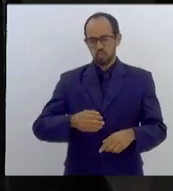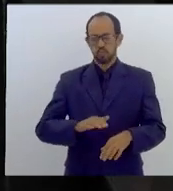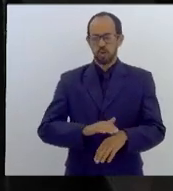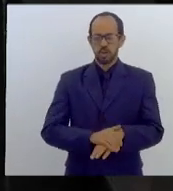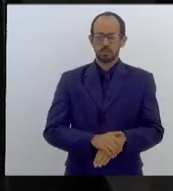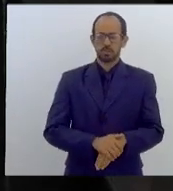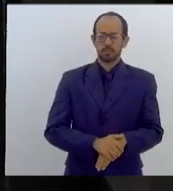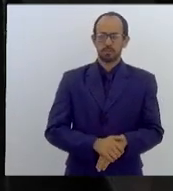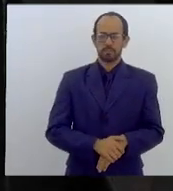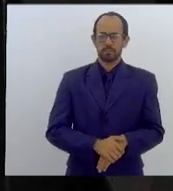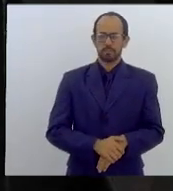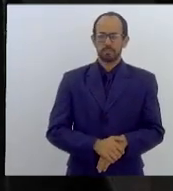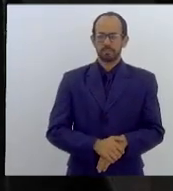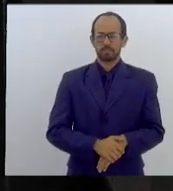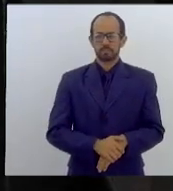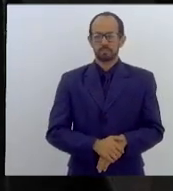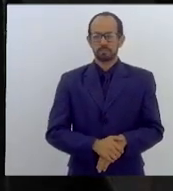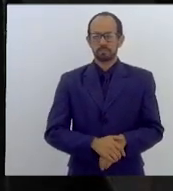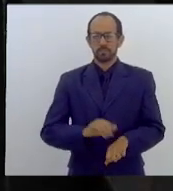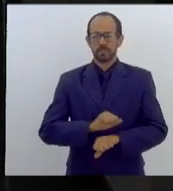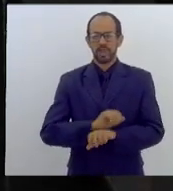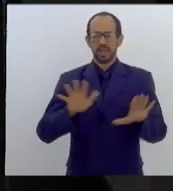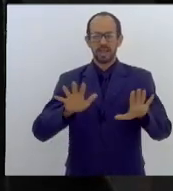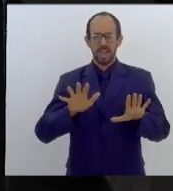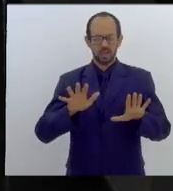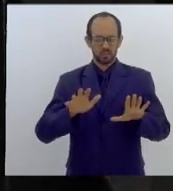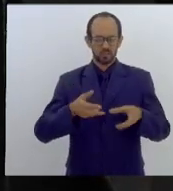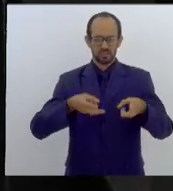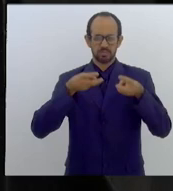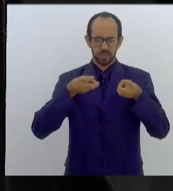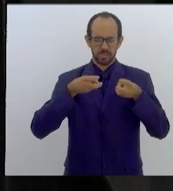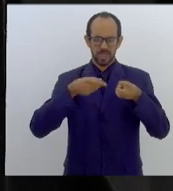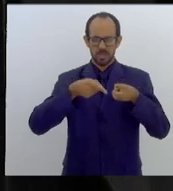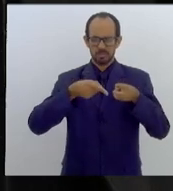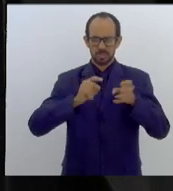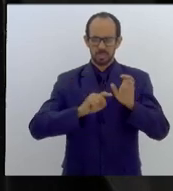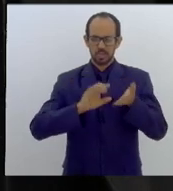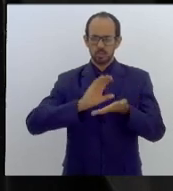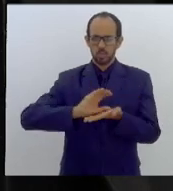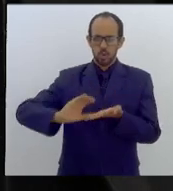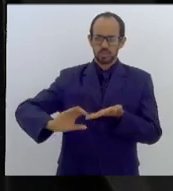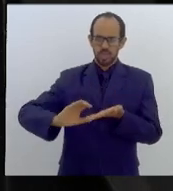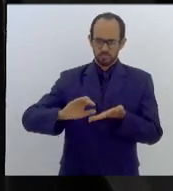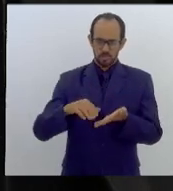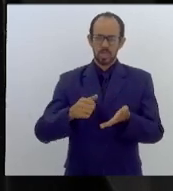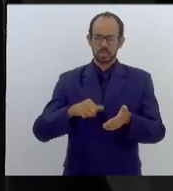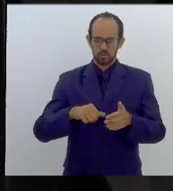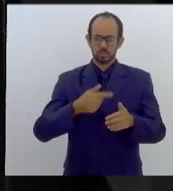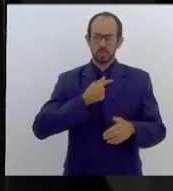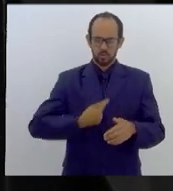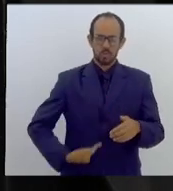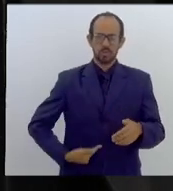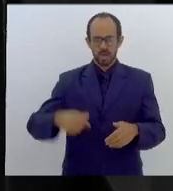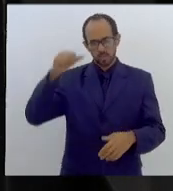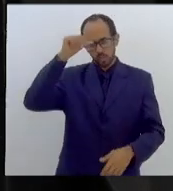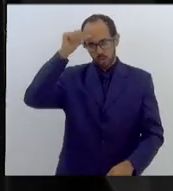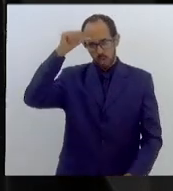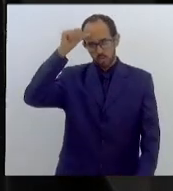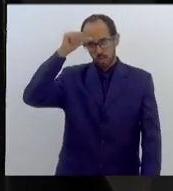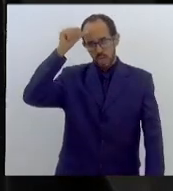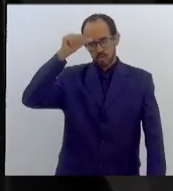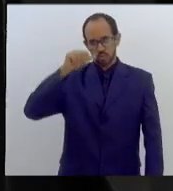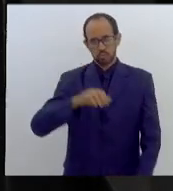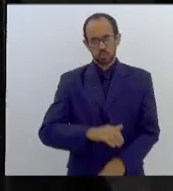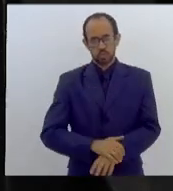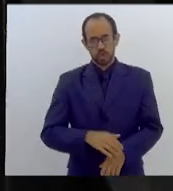que estão claramente inscritas na peça orçamentária apresentada pelo governador Cláudio Castro. Nós